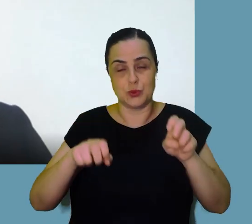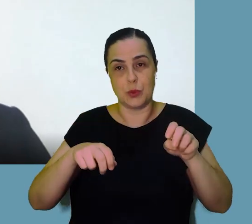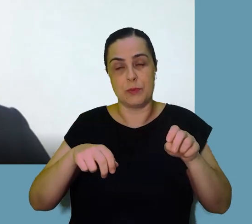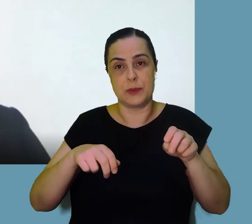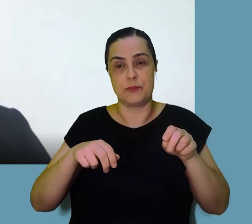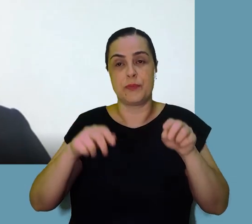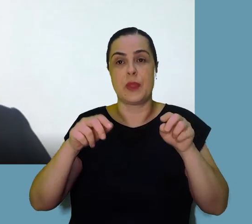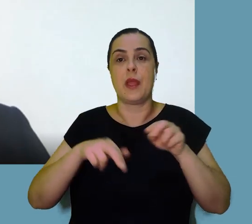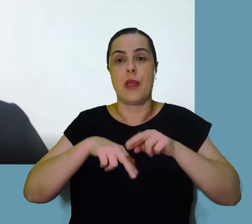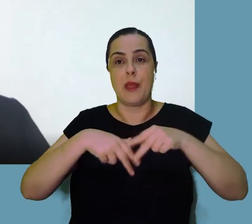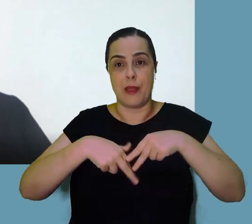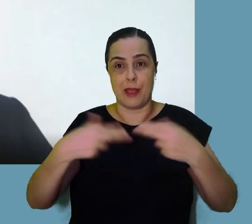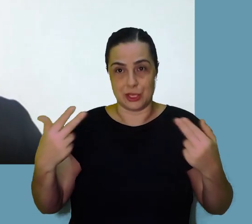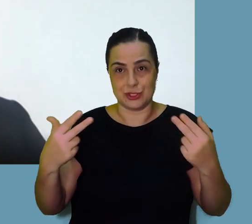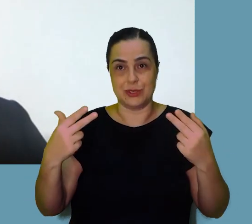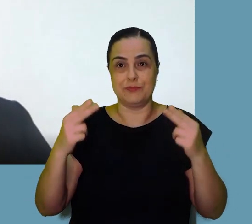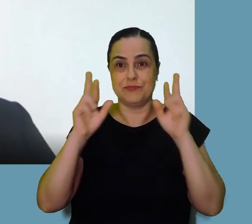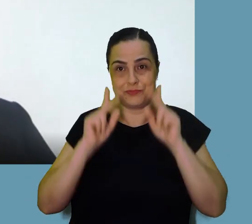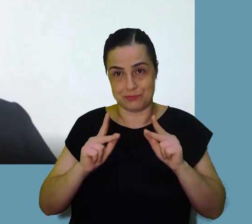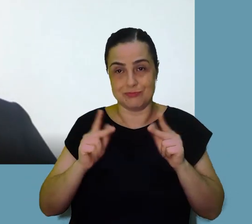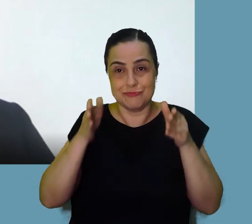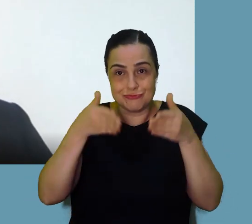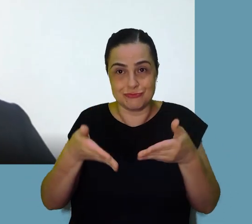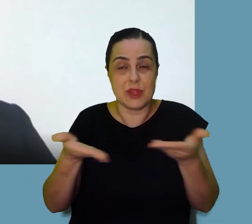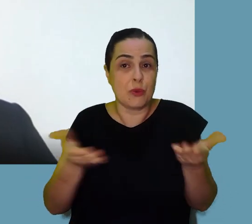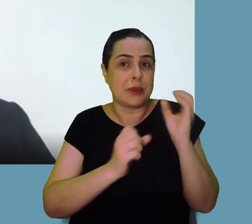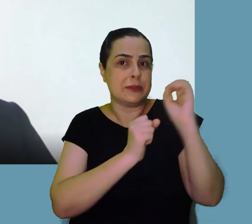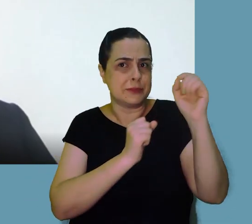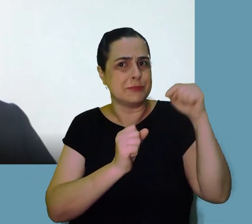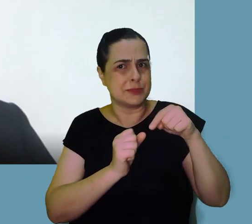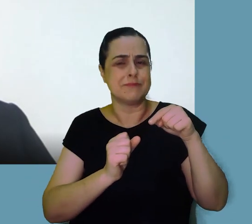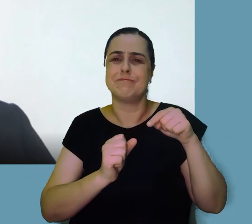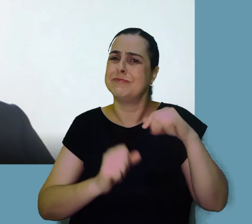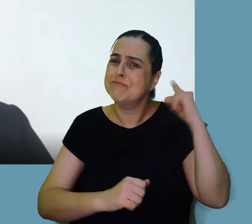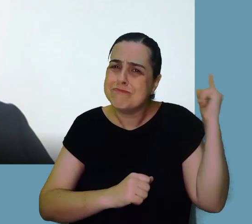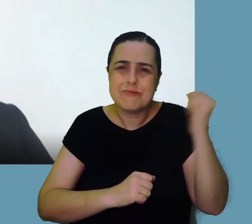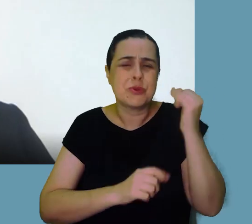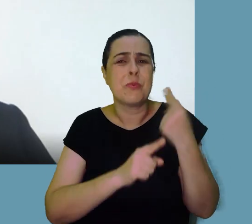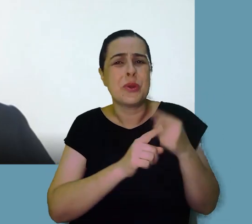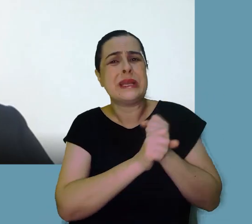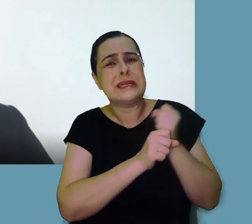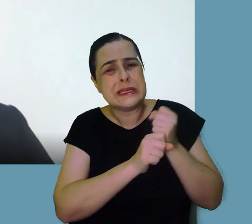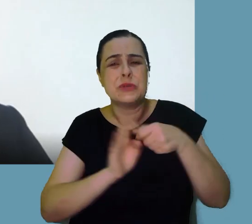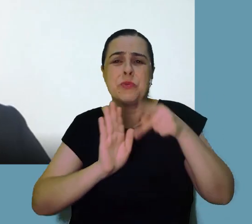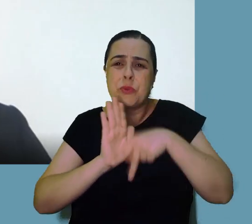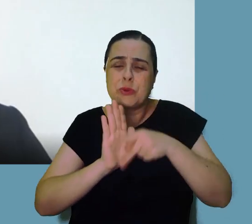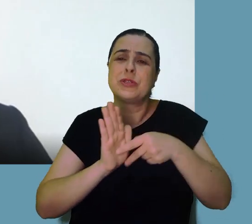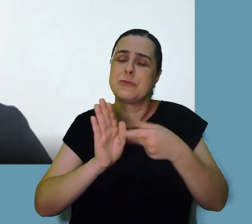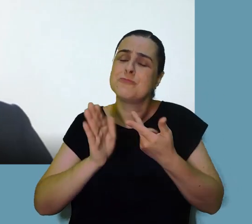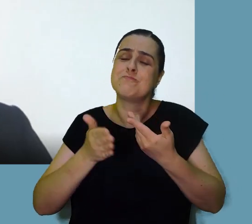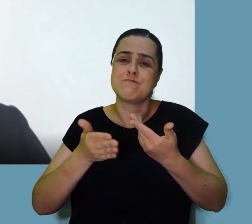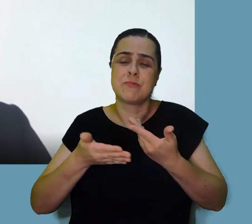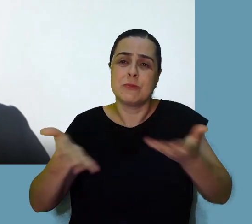né, étnico-racial. E essa é uma temática para Carlotas muito importante, que a gente vem tocando há anos projetos, né,